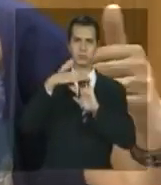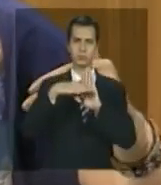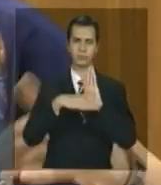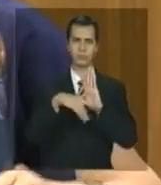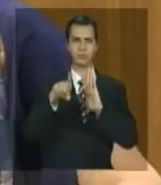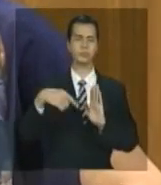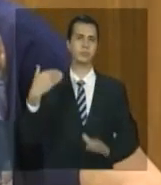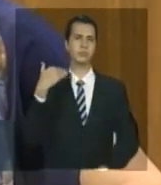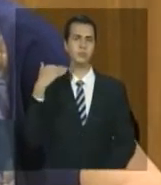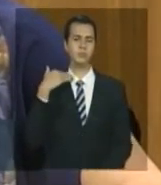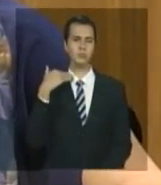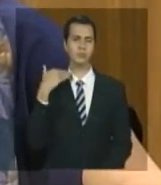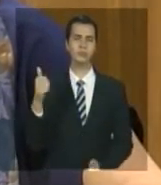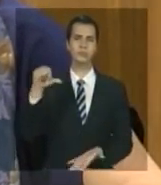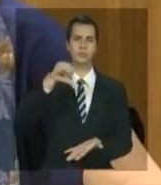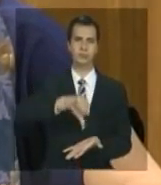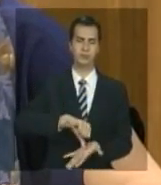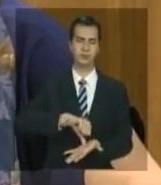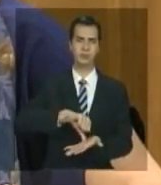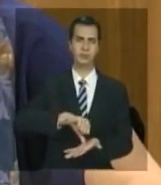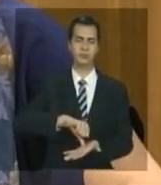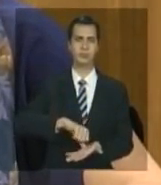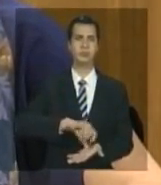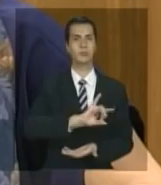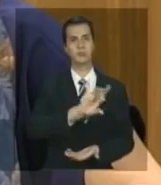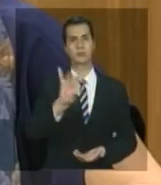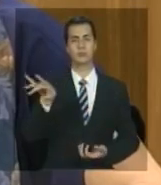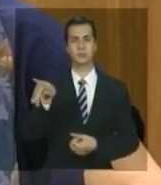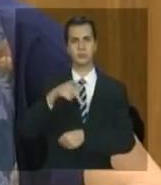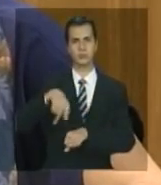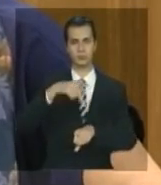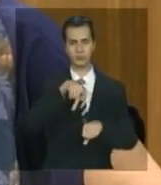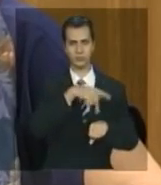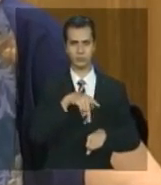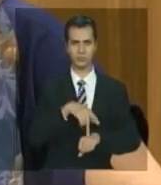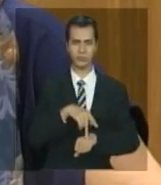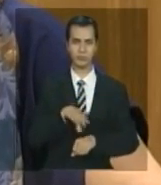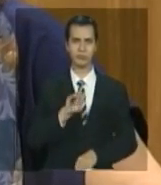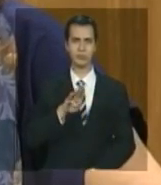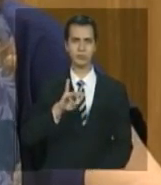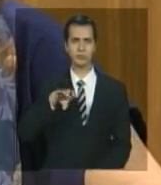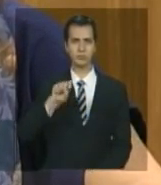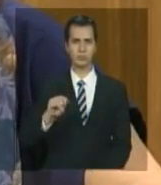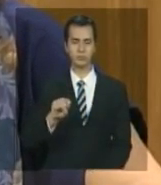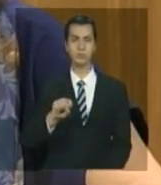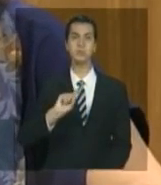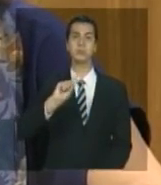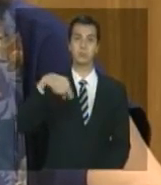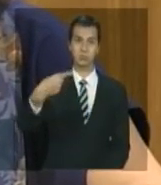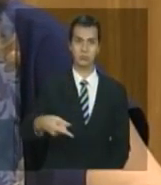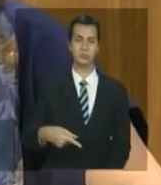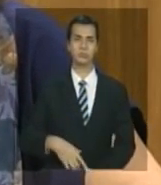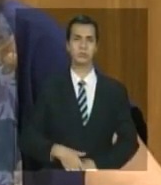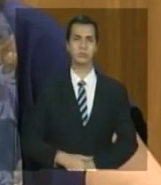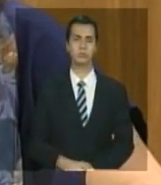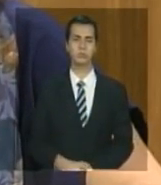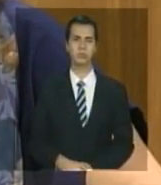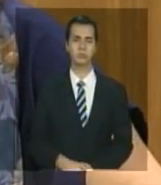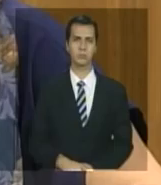bancos centrais dos países dos BRICS e, posteriormente,